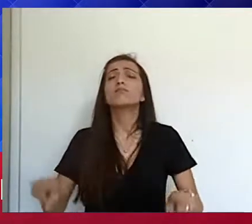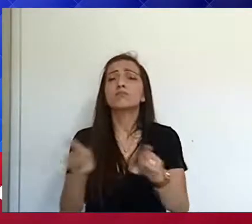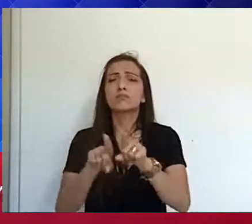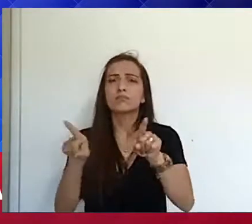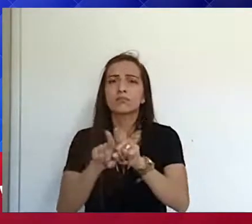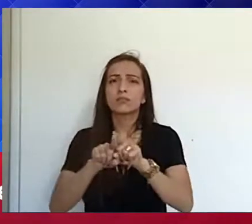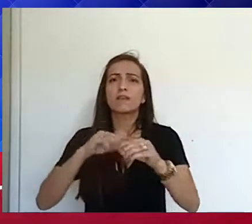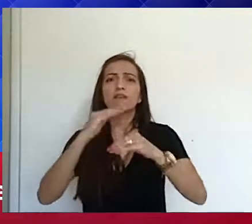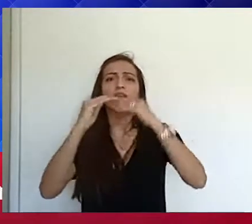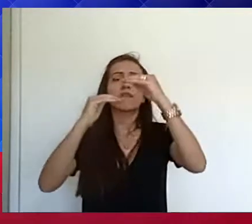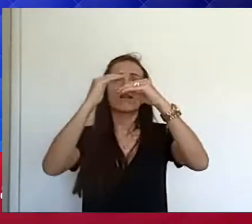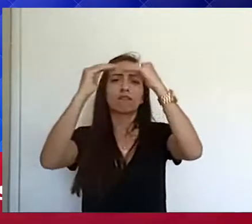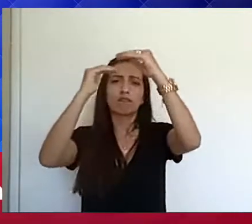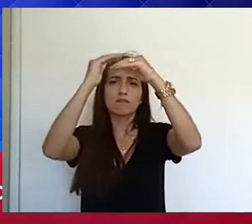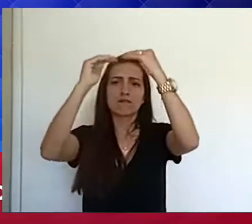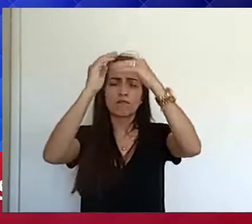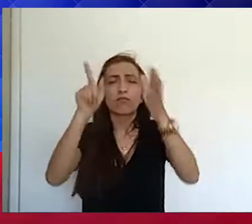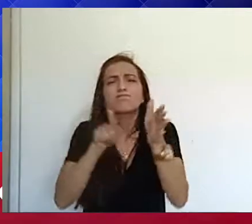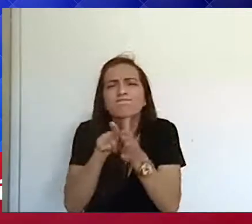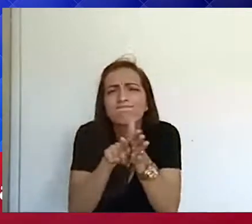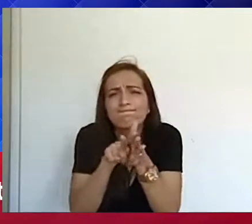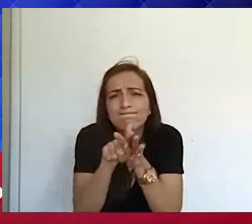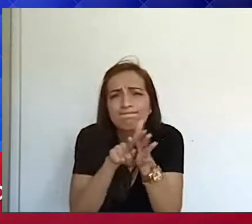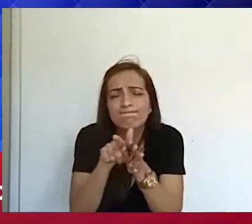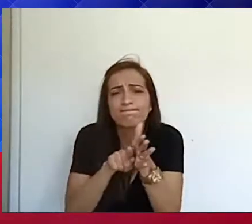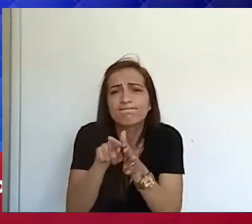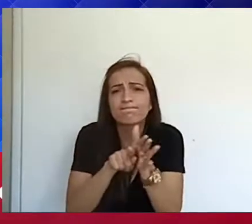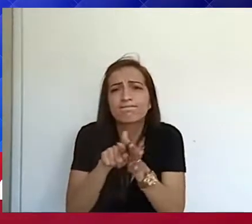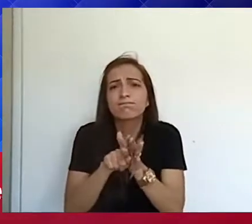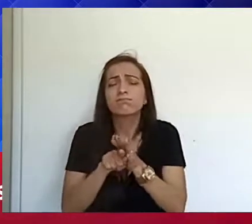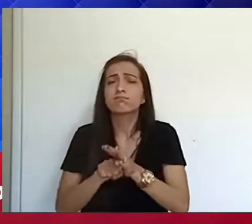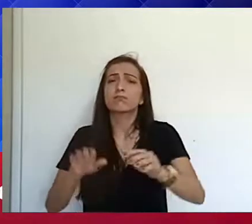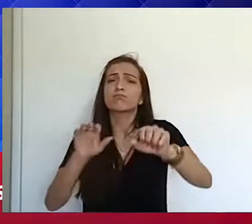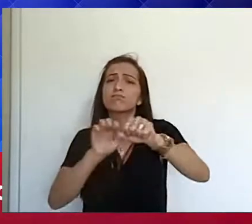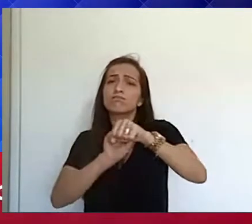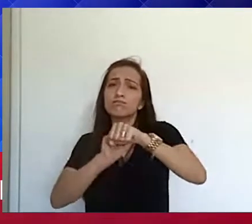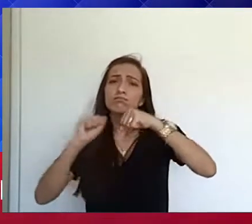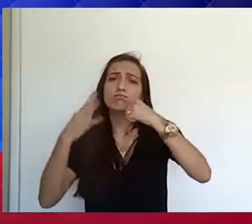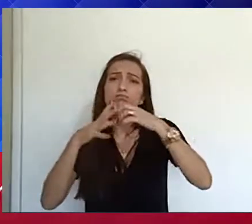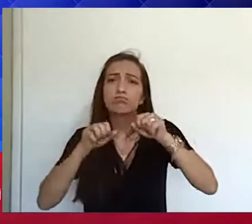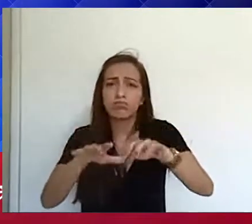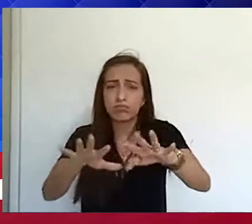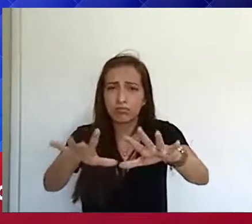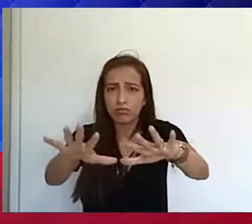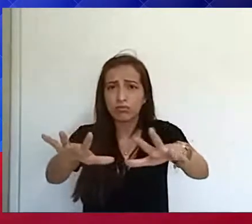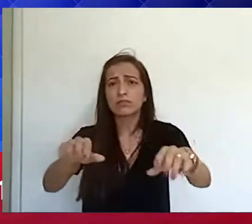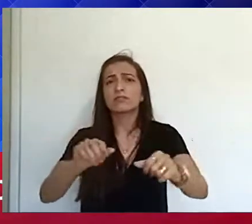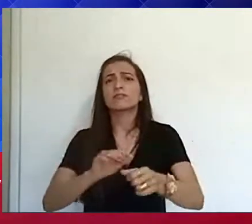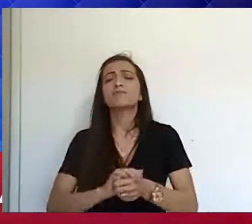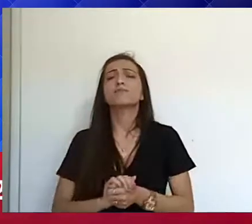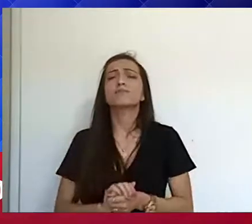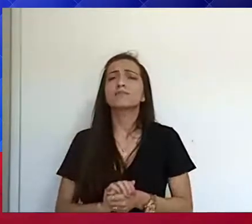das pesquisas para o combate à Covid, né? Além disso, do combate, os cuidados,